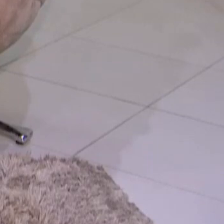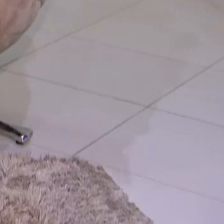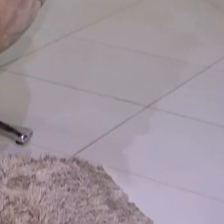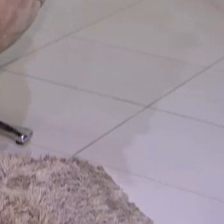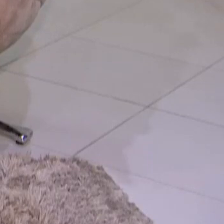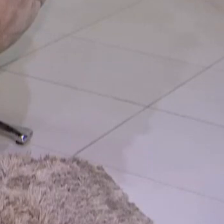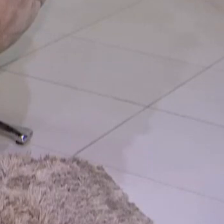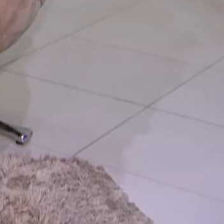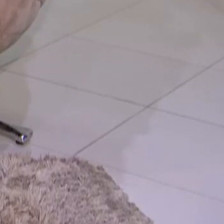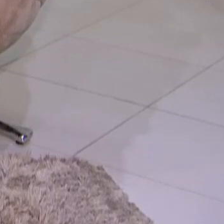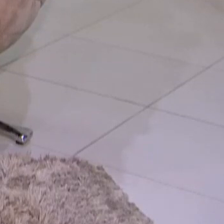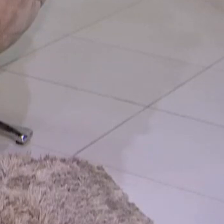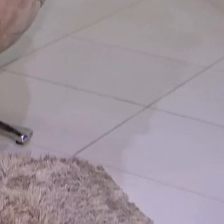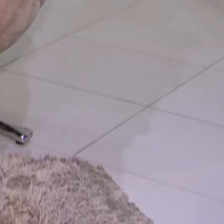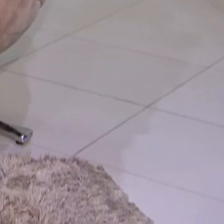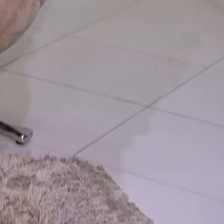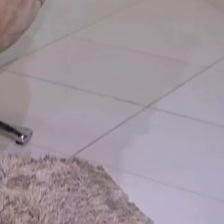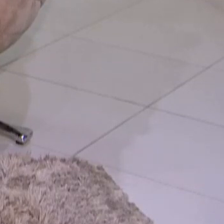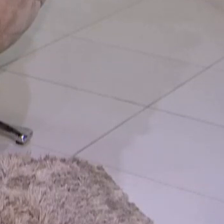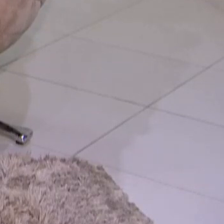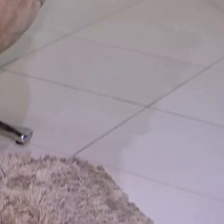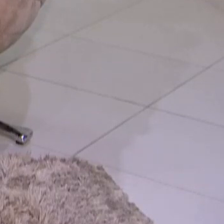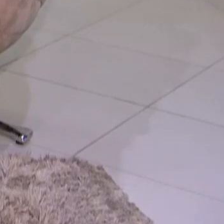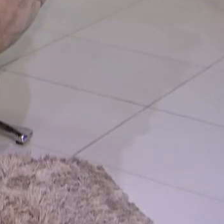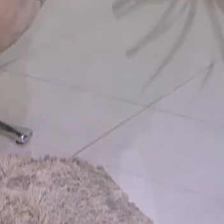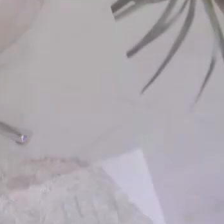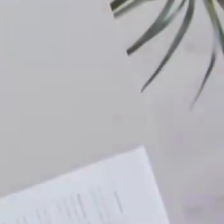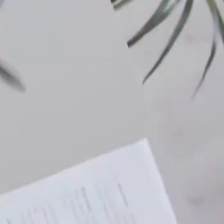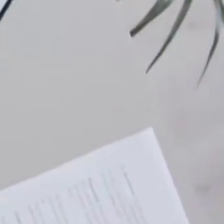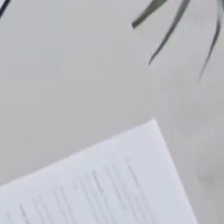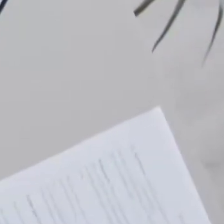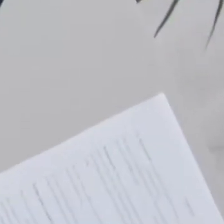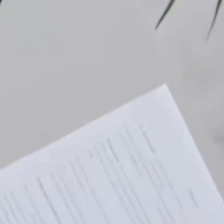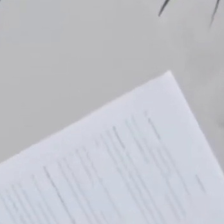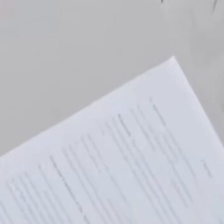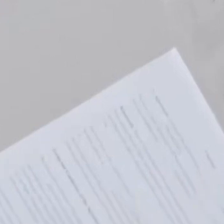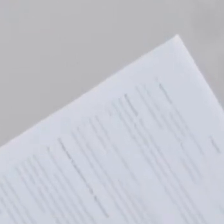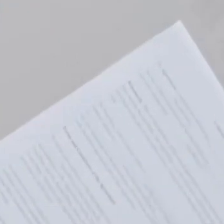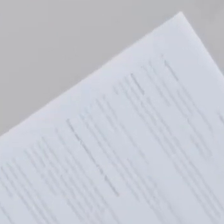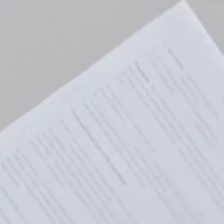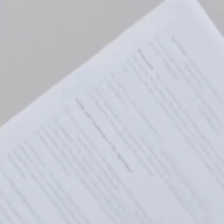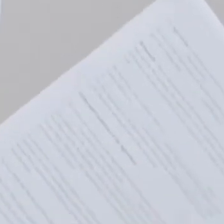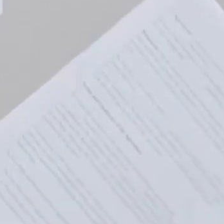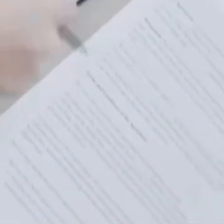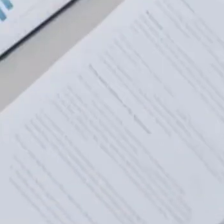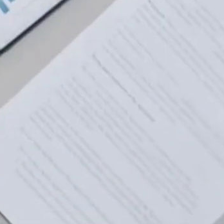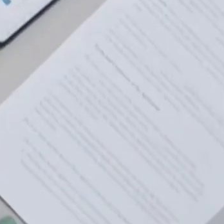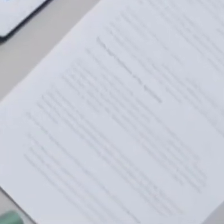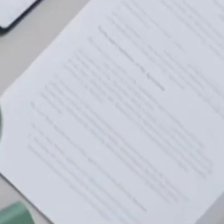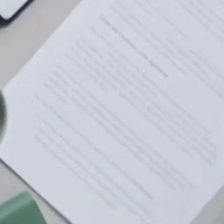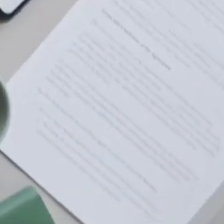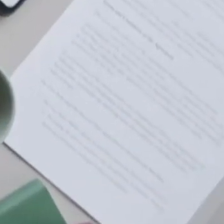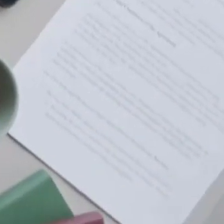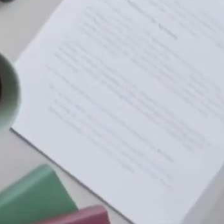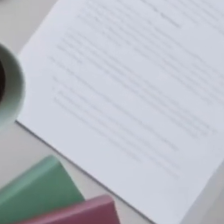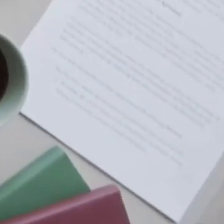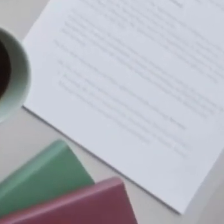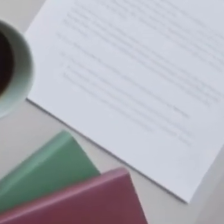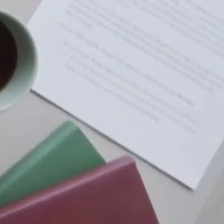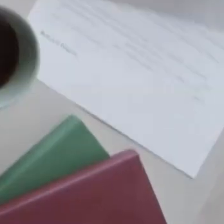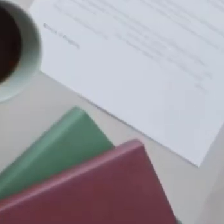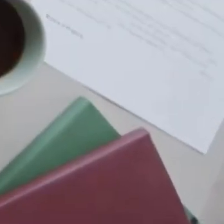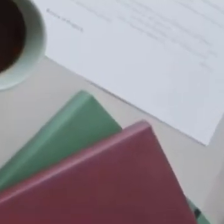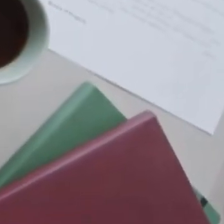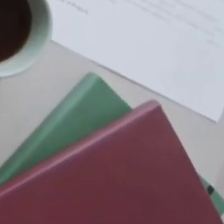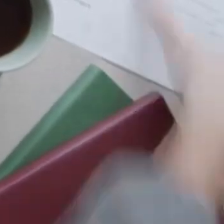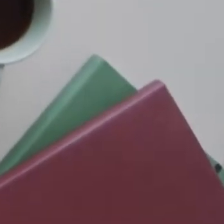maior vantagem desses aplicativos, tá? Porque assim, não dá pra gente confiar na nossa cabeça, né? Quanto que eu tenho de receita, quanto que eu